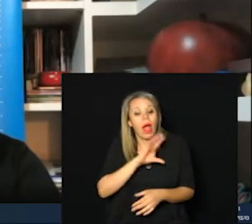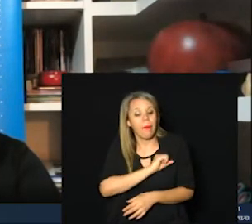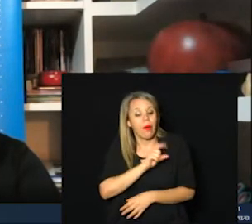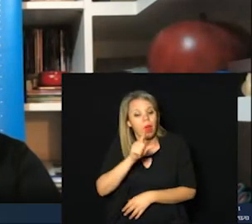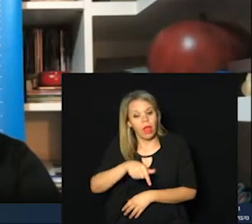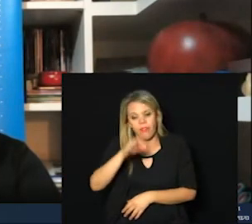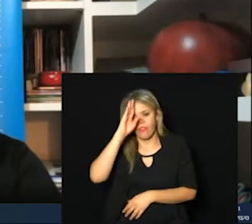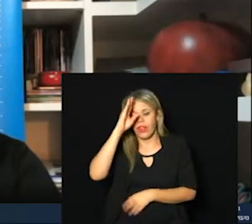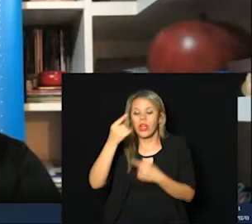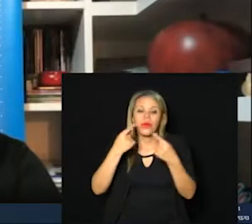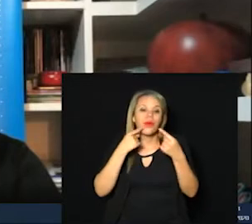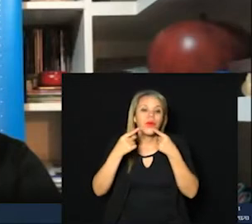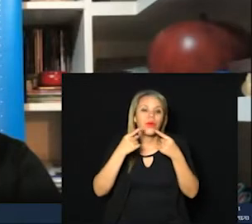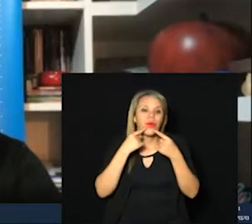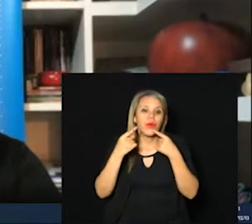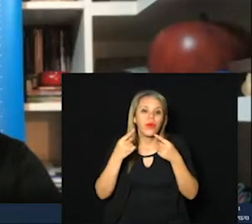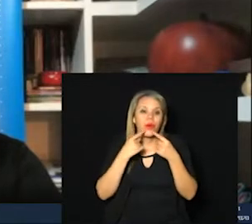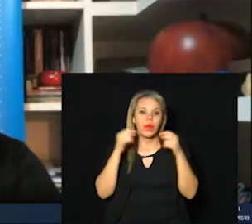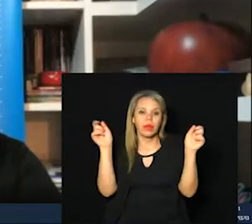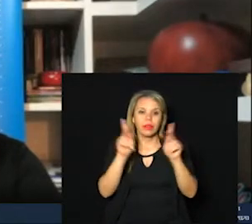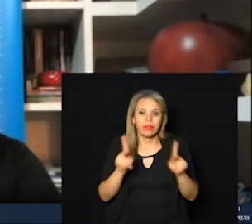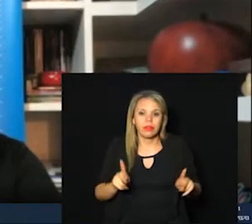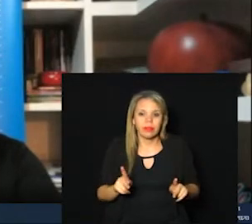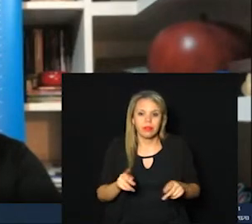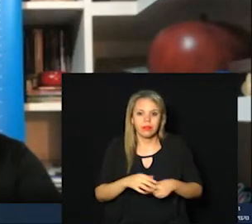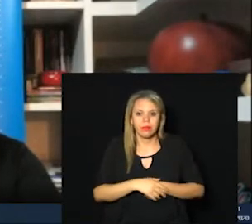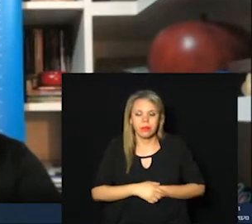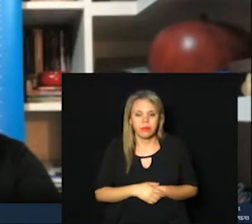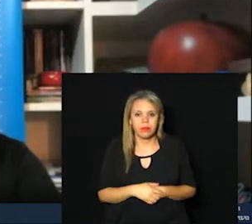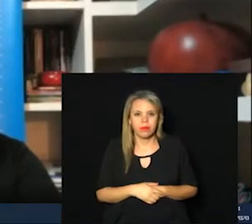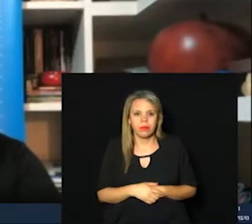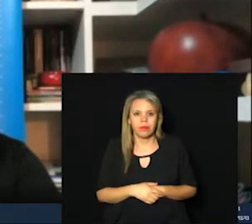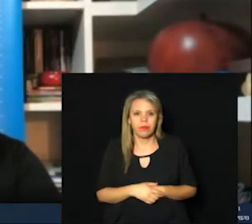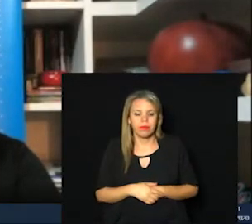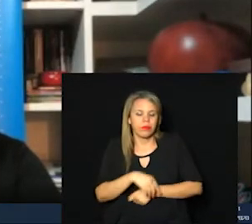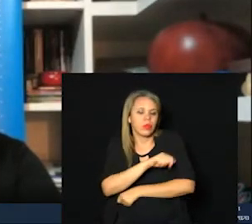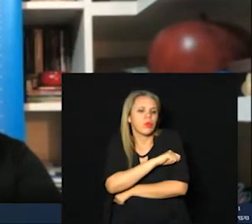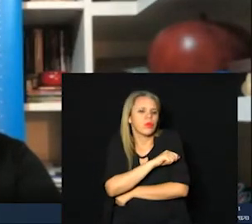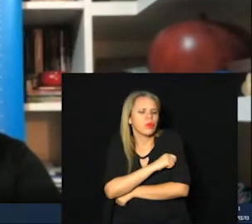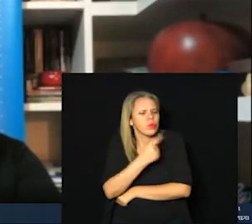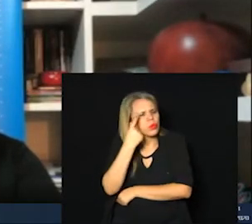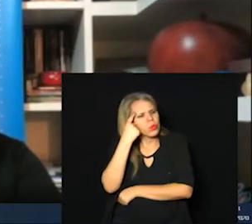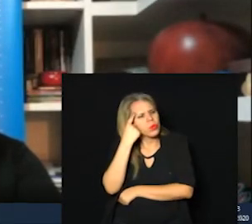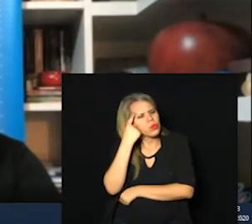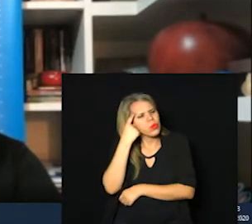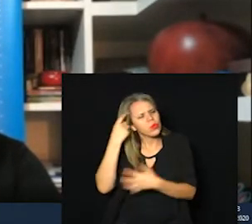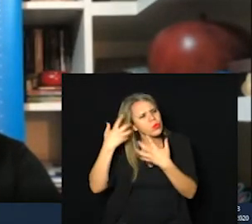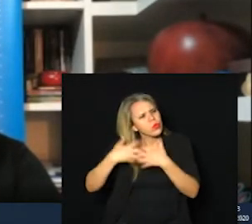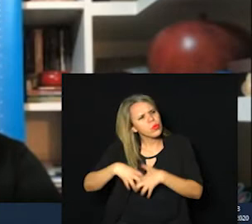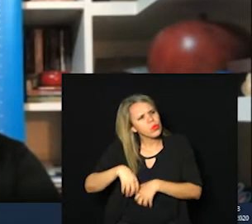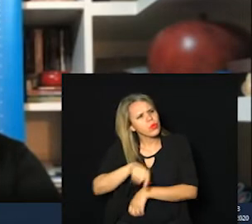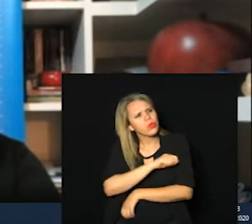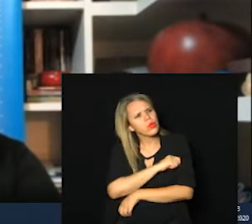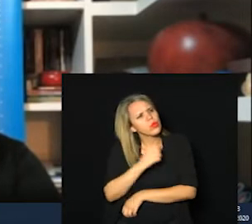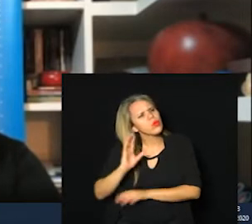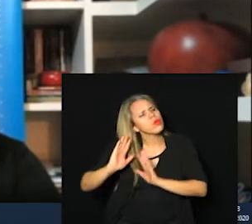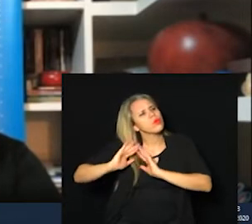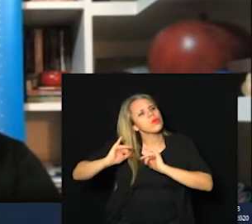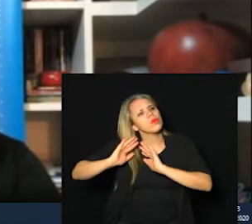para o diálogo e, portanto, para a paz. Uma aluna um dia me fez refletir melhor sobre o que ela pedia,